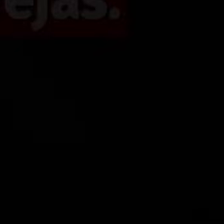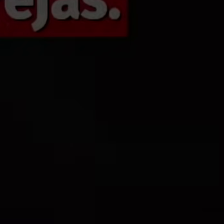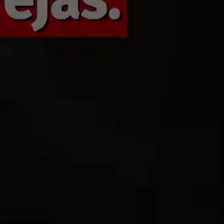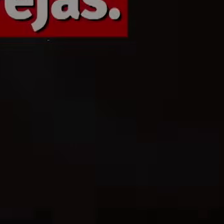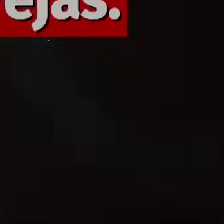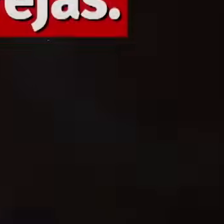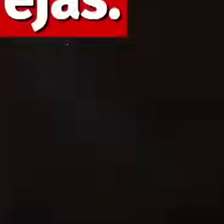C